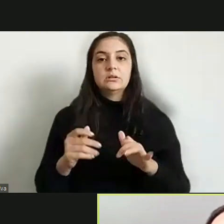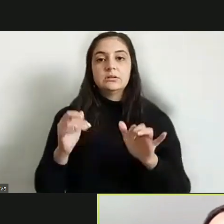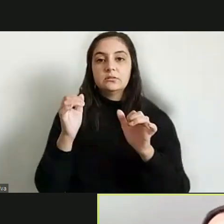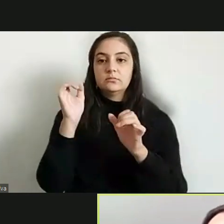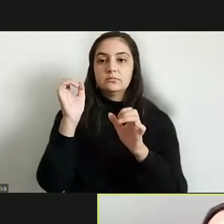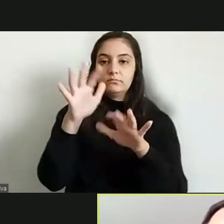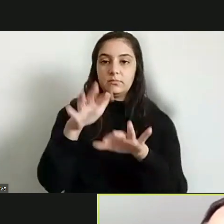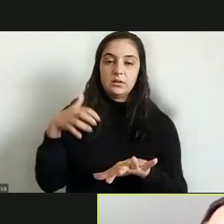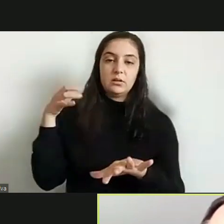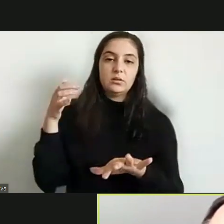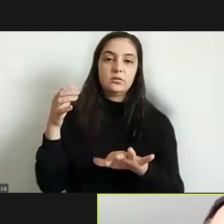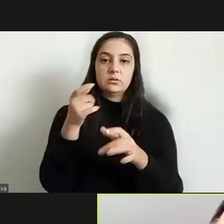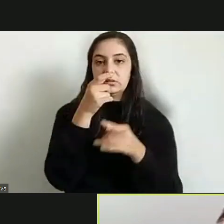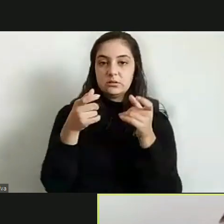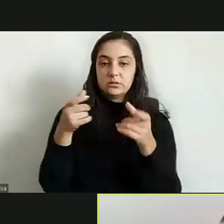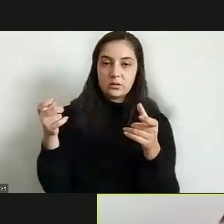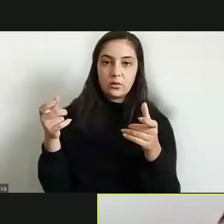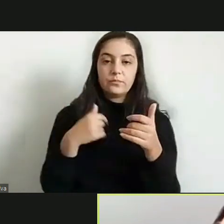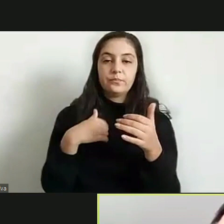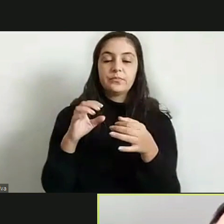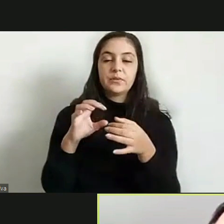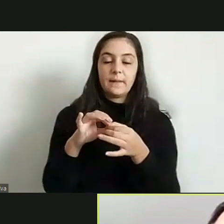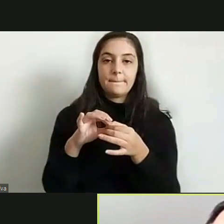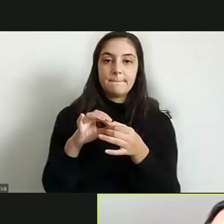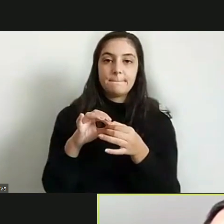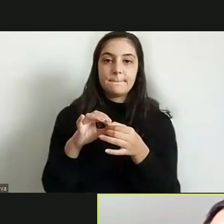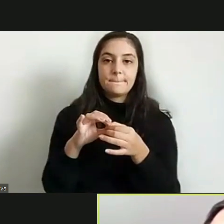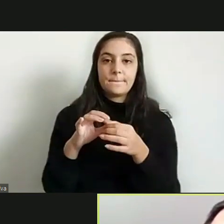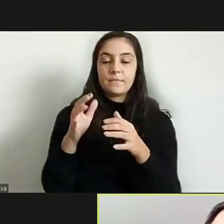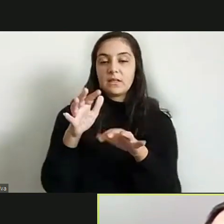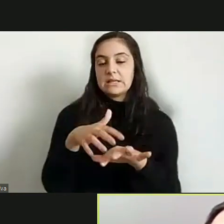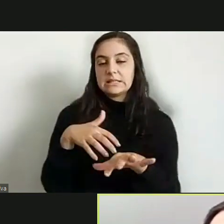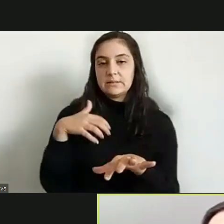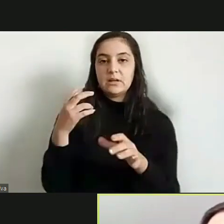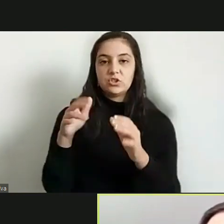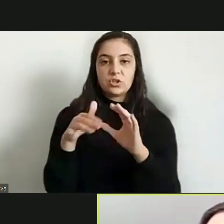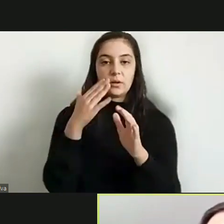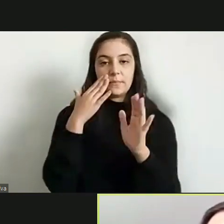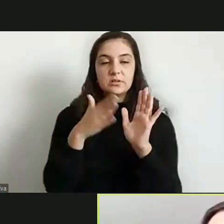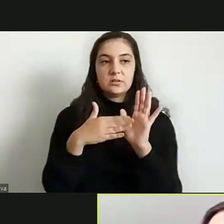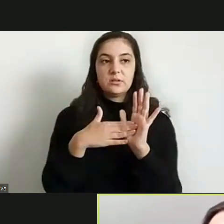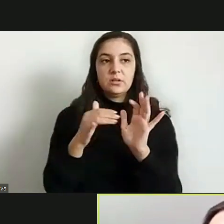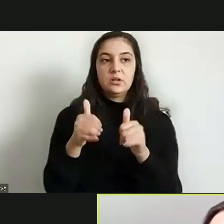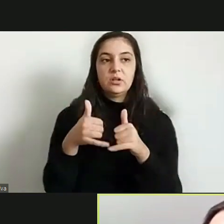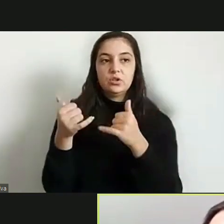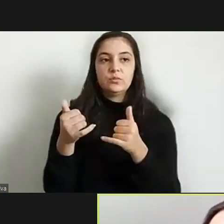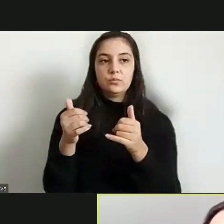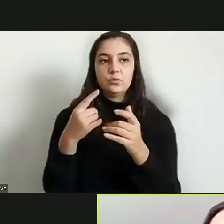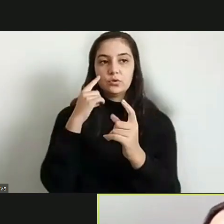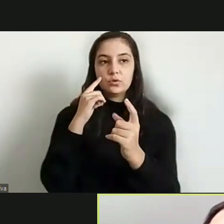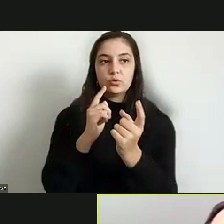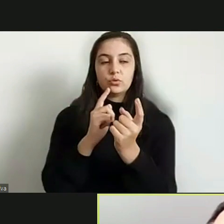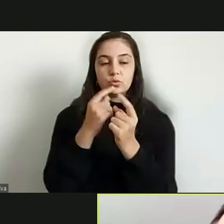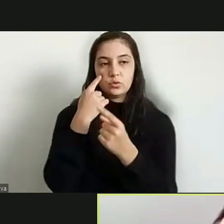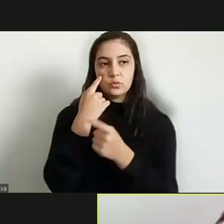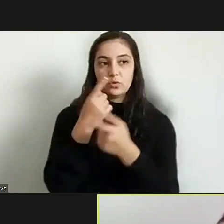cidadãos, de assembleias representativas. Depois temos também um conjunto de consultas públicas,